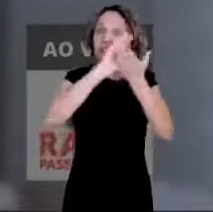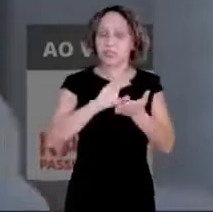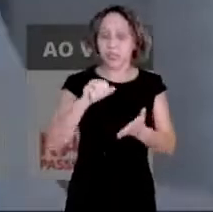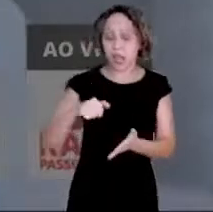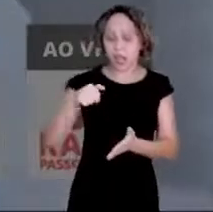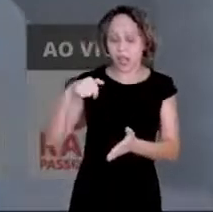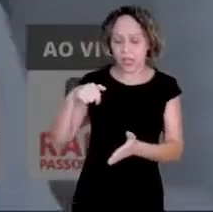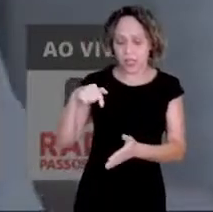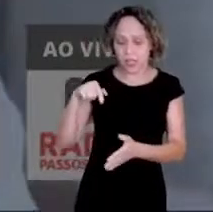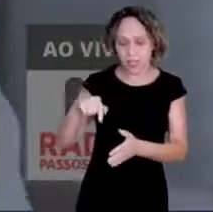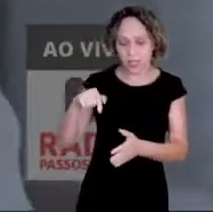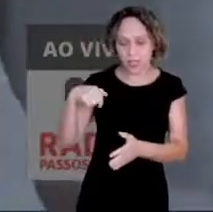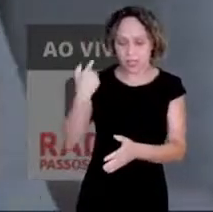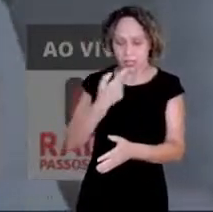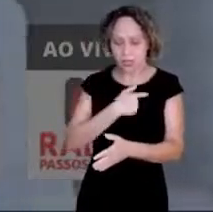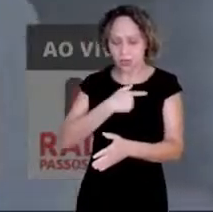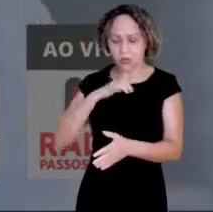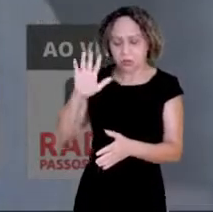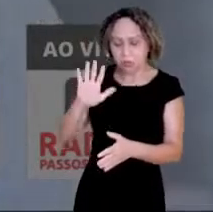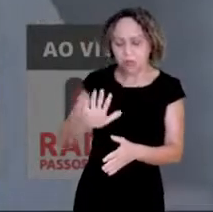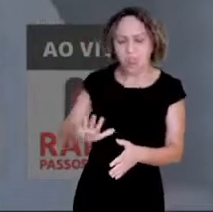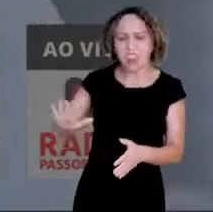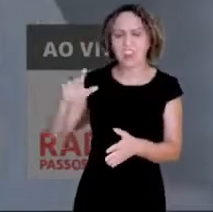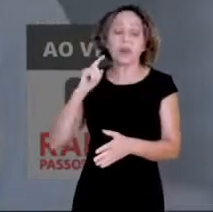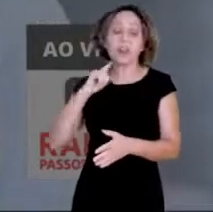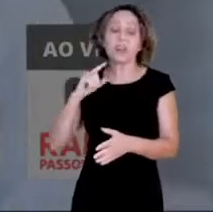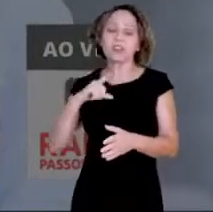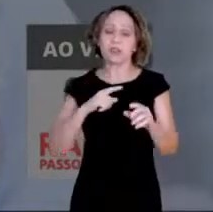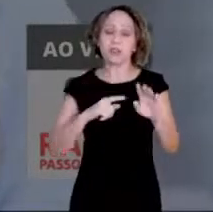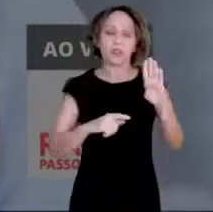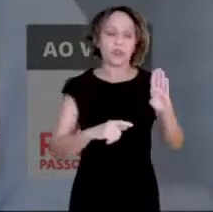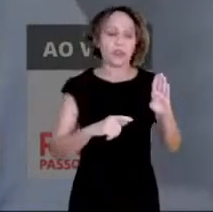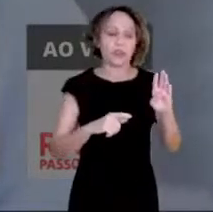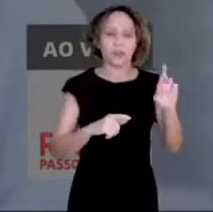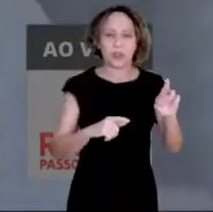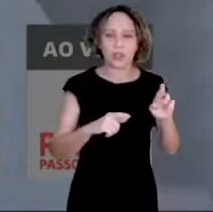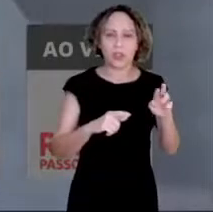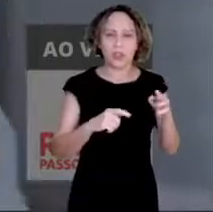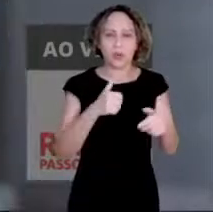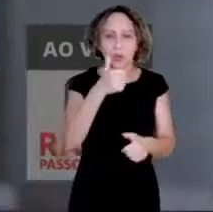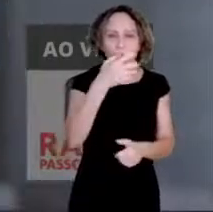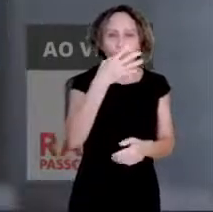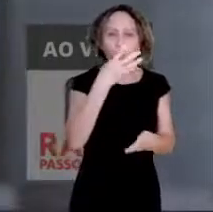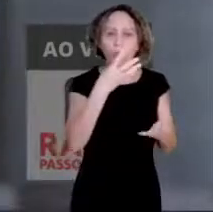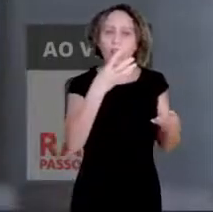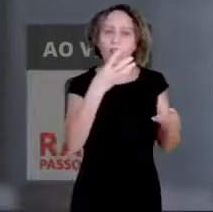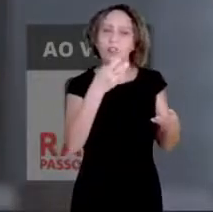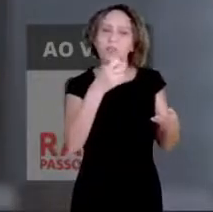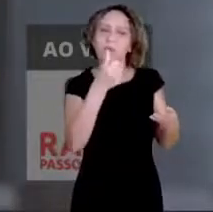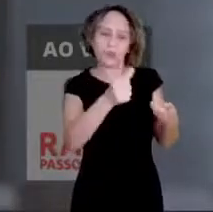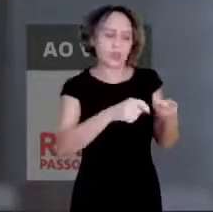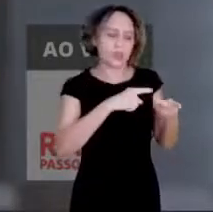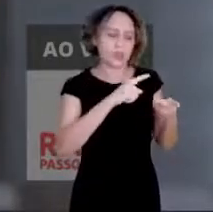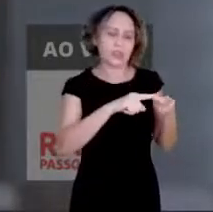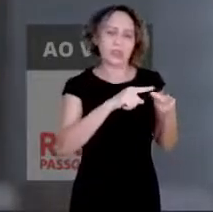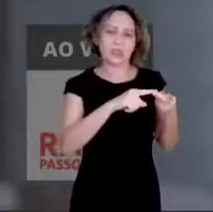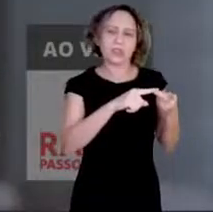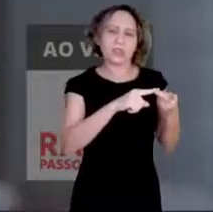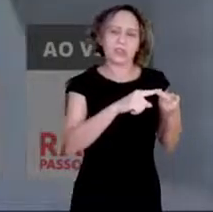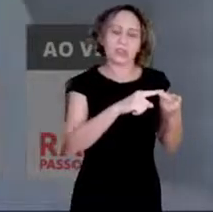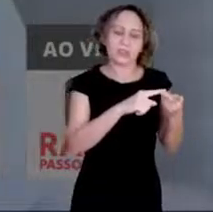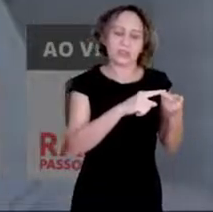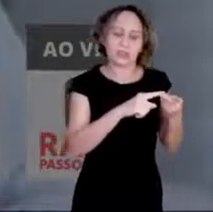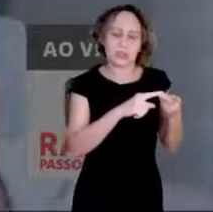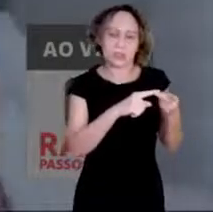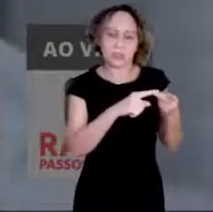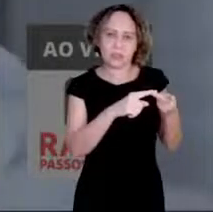Eu não vou citar as coisas que nós fizemos, porque tanto você como o Juarez podem ter informações daquilo que foi feito. Aliás,